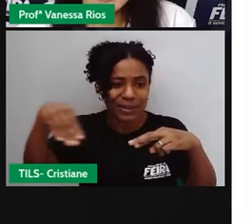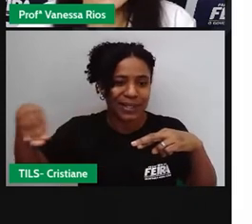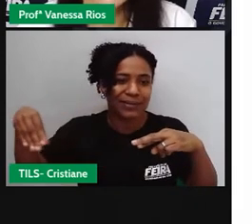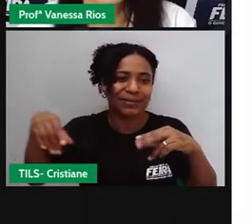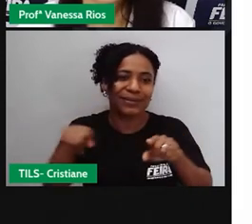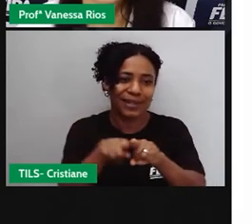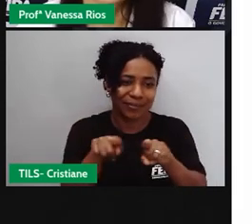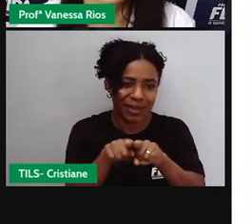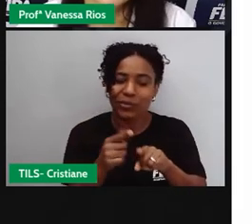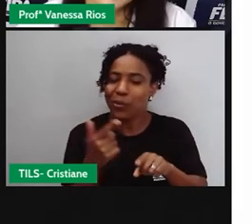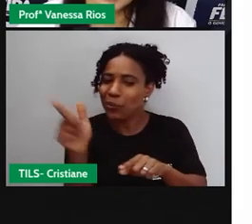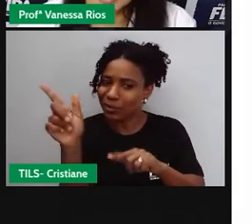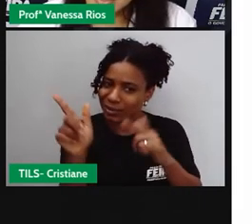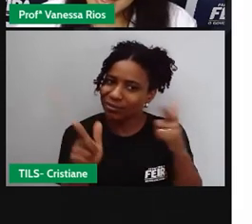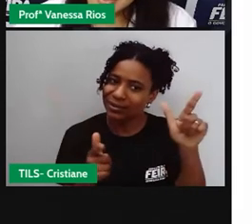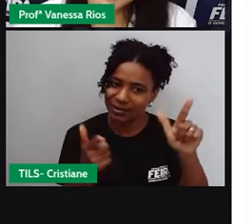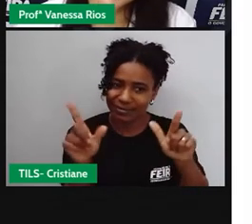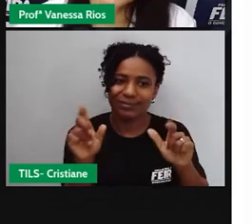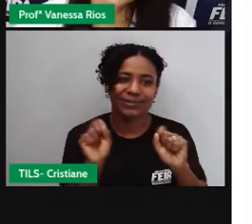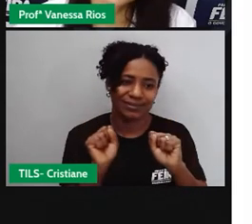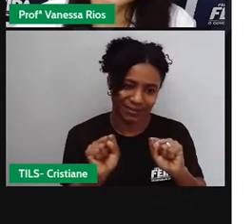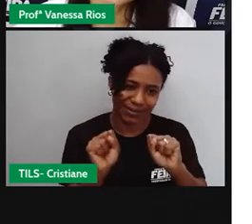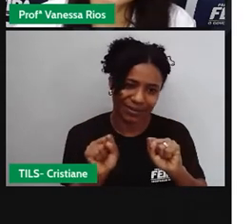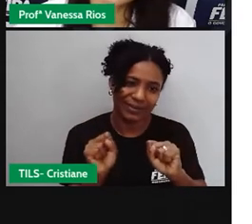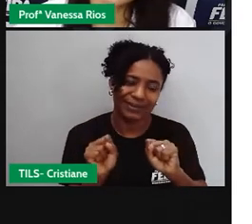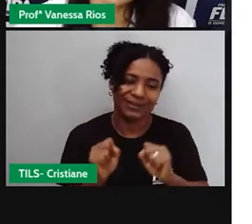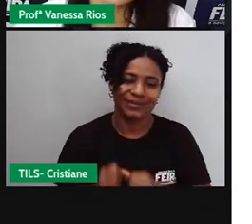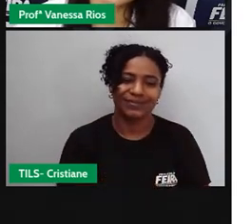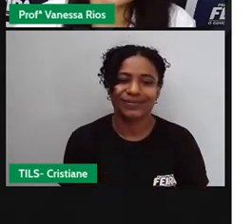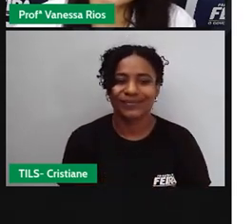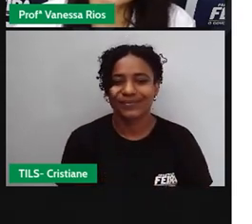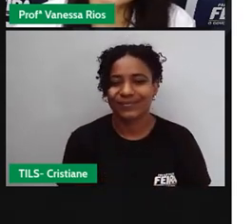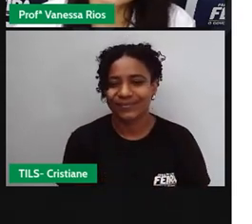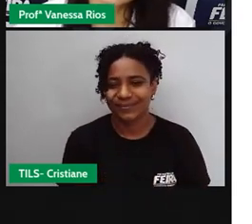também em outras situações.